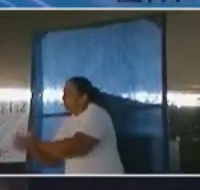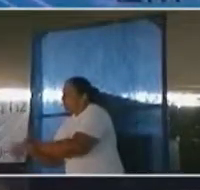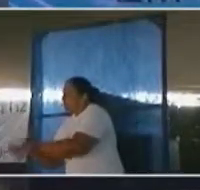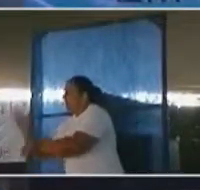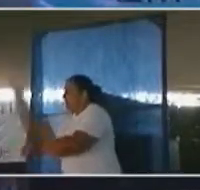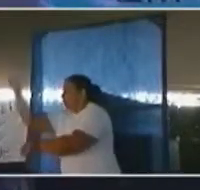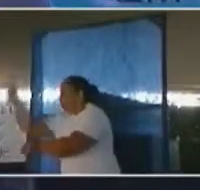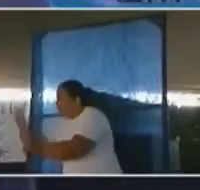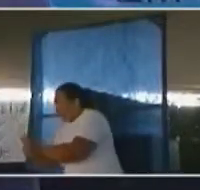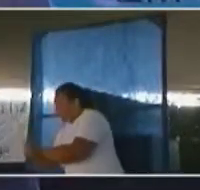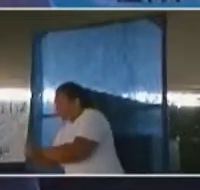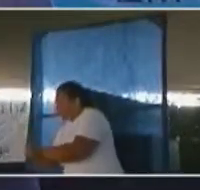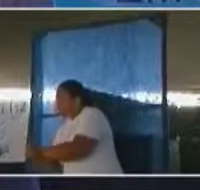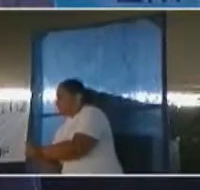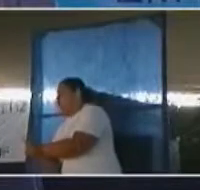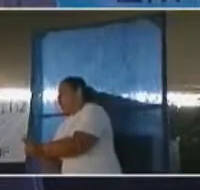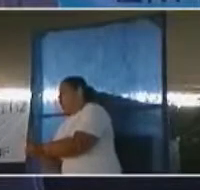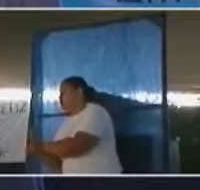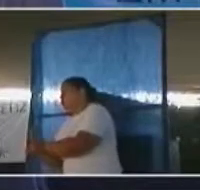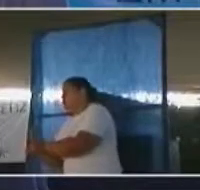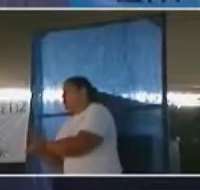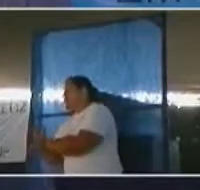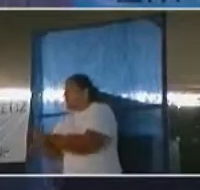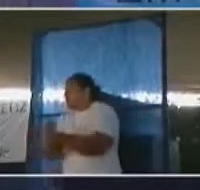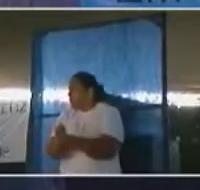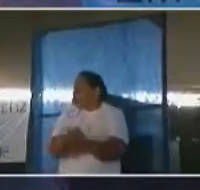às vezes um leve movimento.